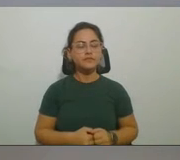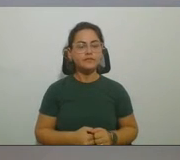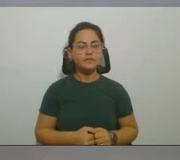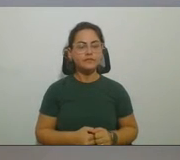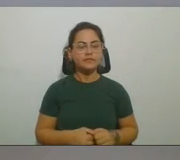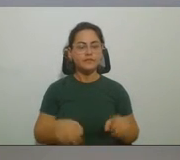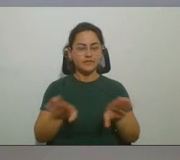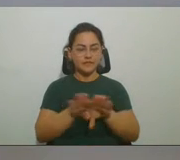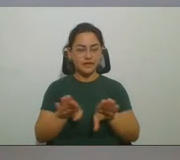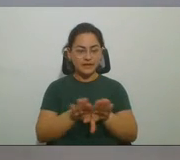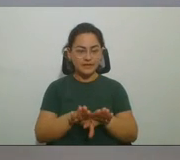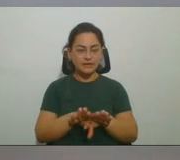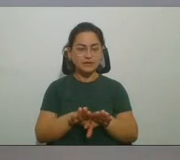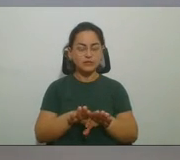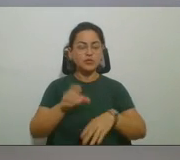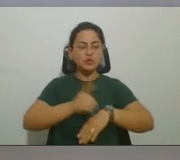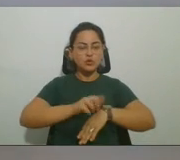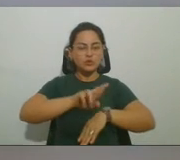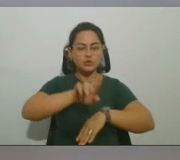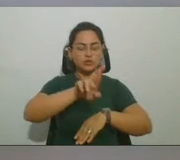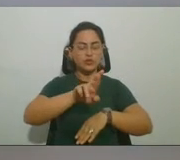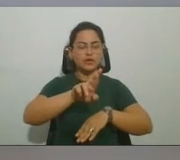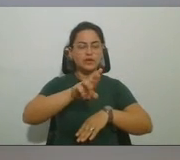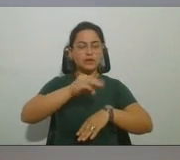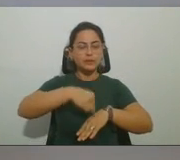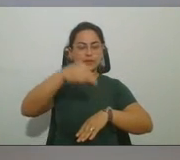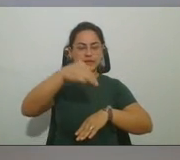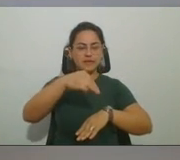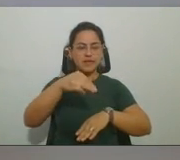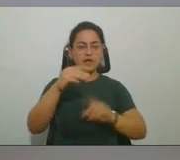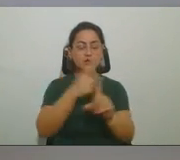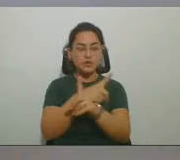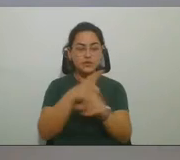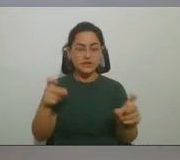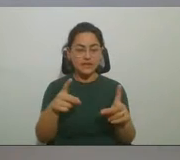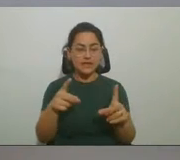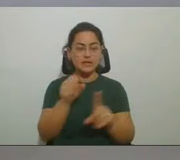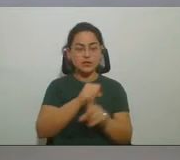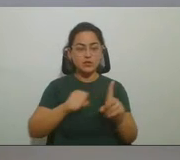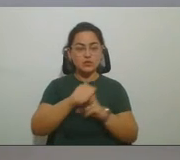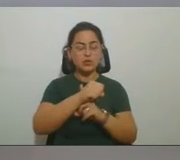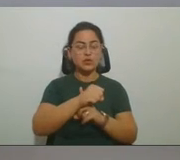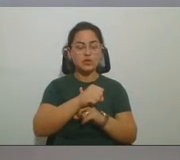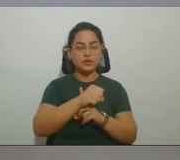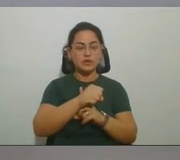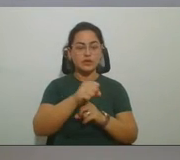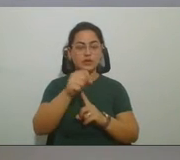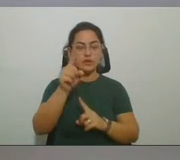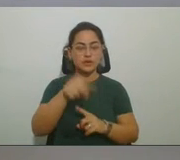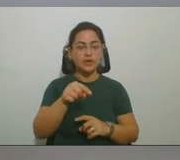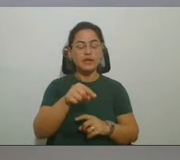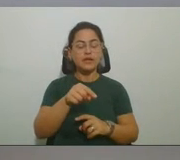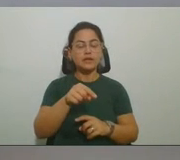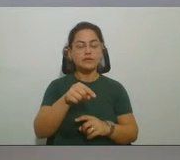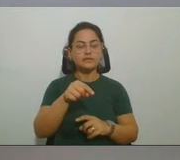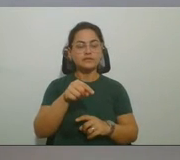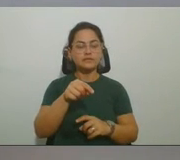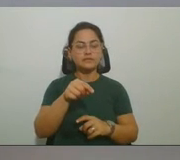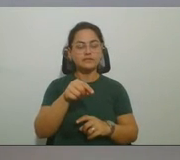doutorado e o mestrado em Ciências Sociais e Humanidades da Universidade Nacional de Quilmes.